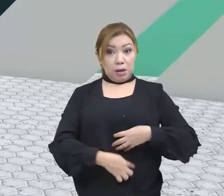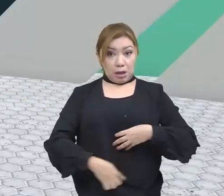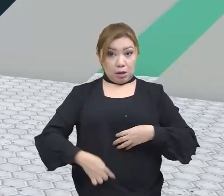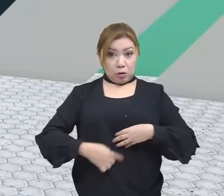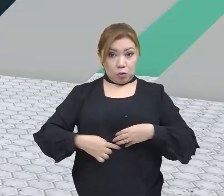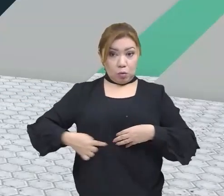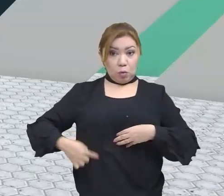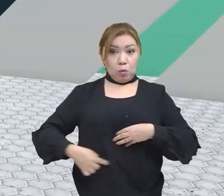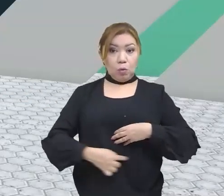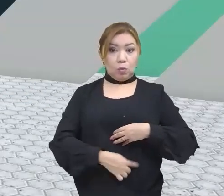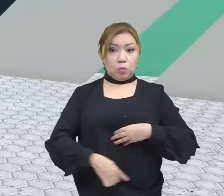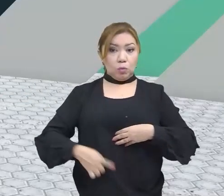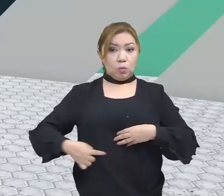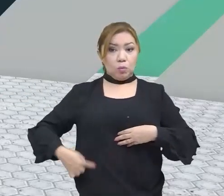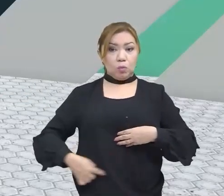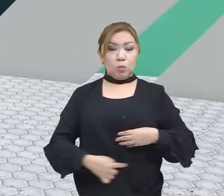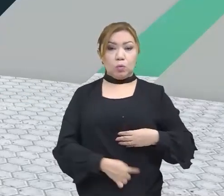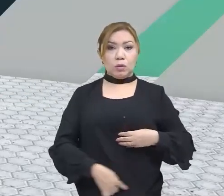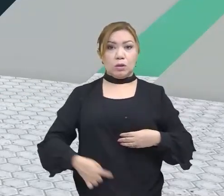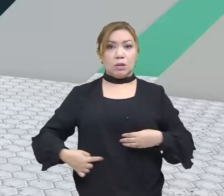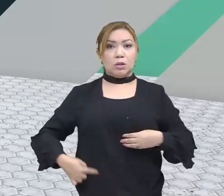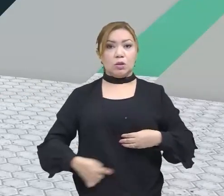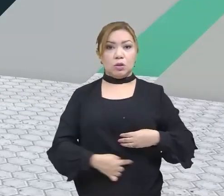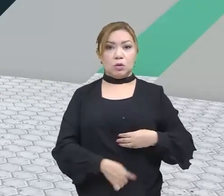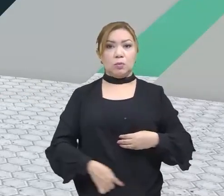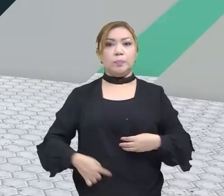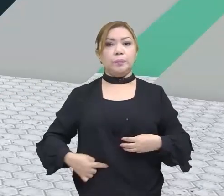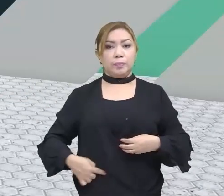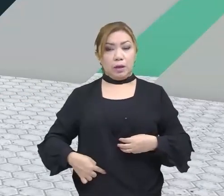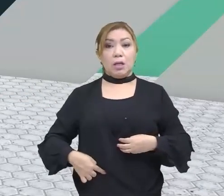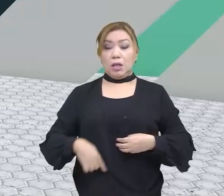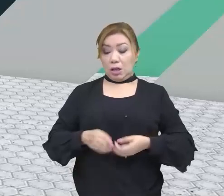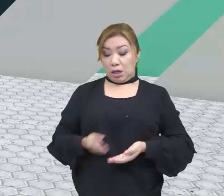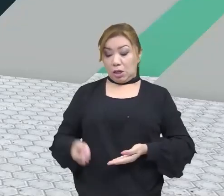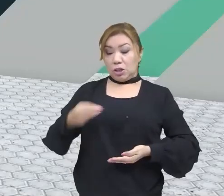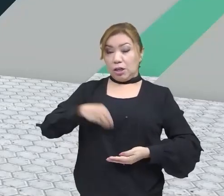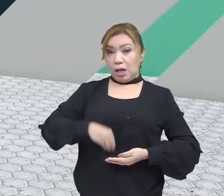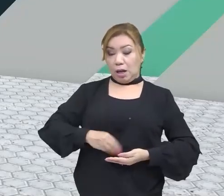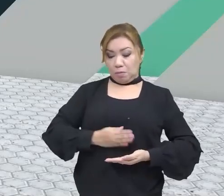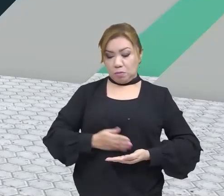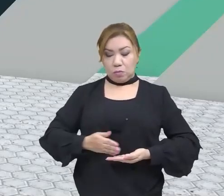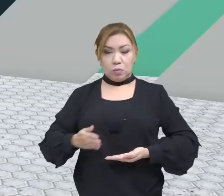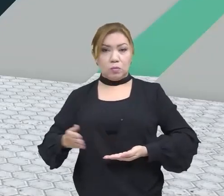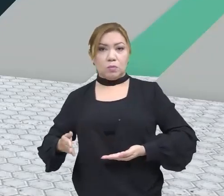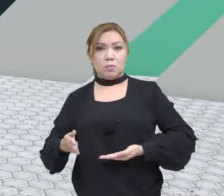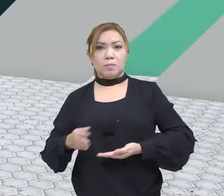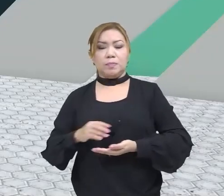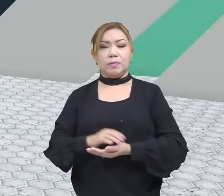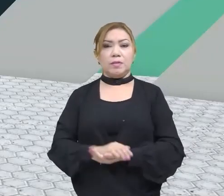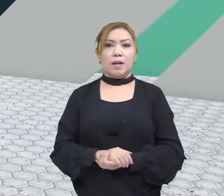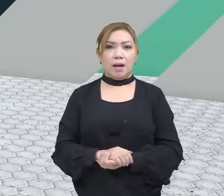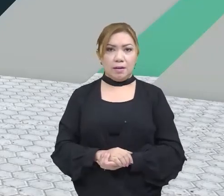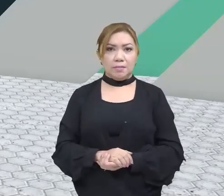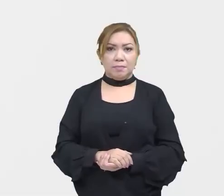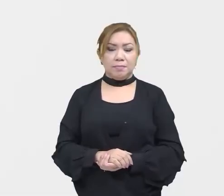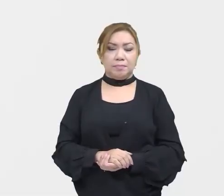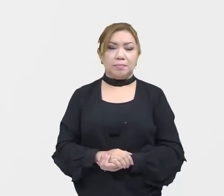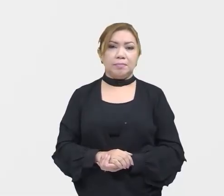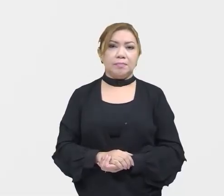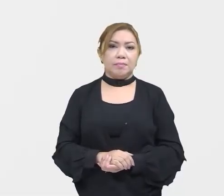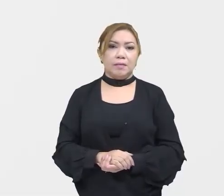absorvidos. Como vocês podem ver, existe todo um processo, né, para que isso aconteça. Vamos ver agora a digestão